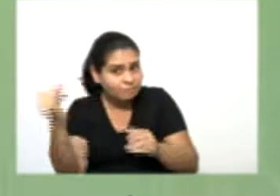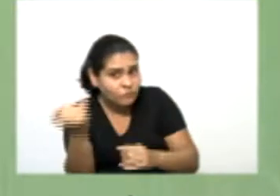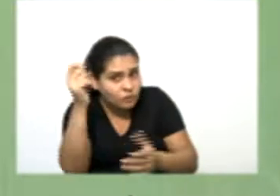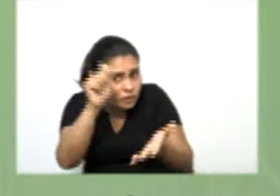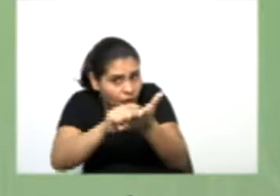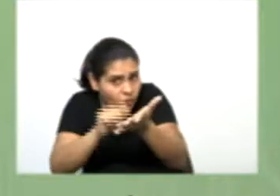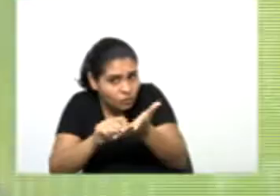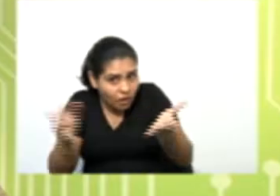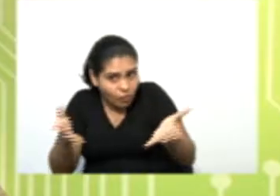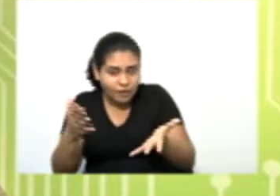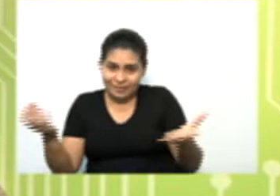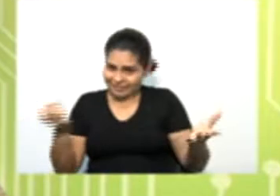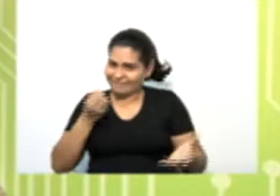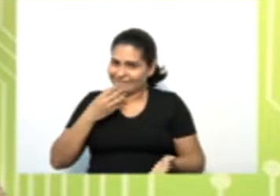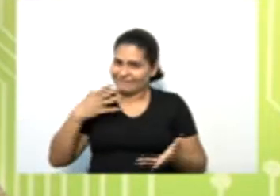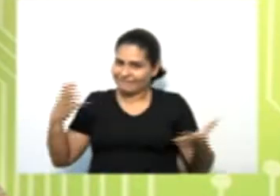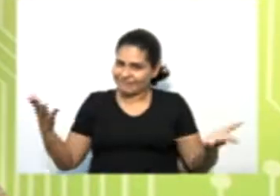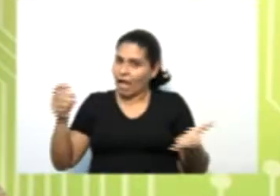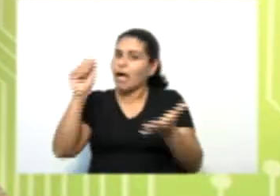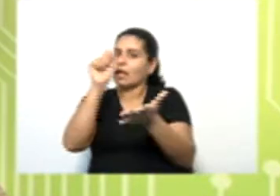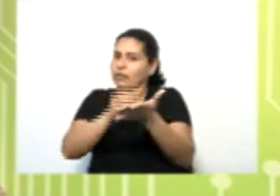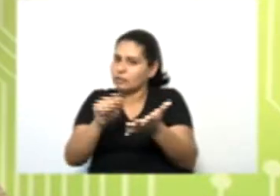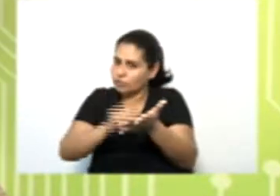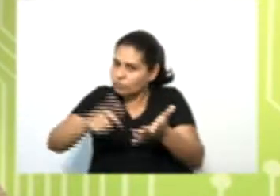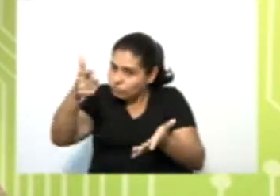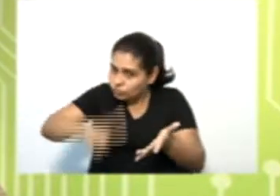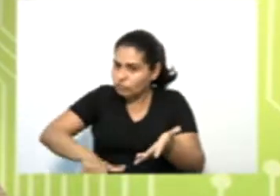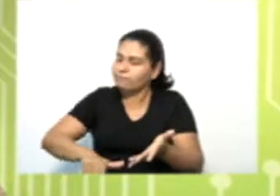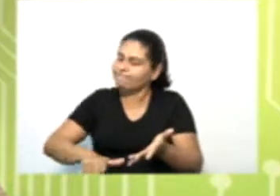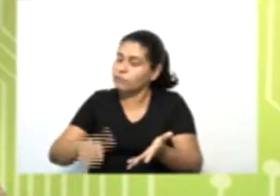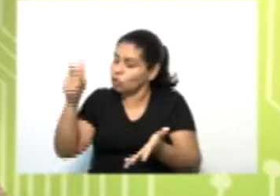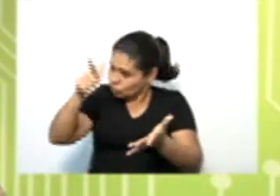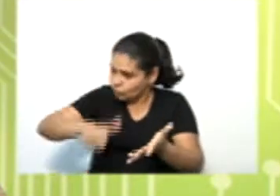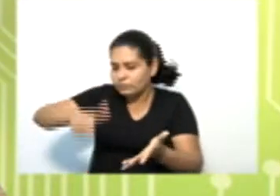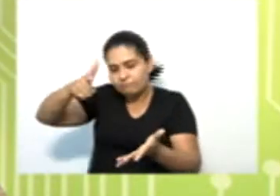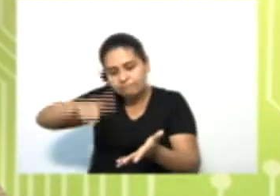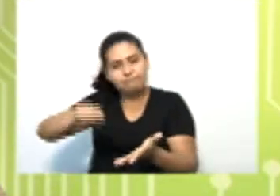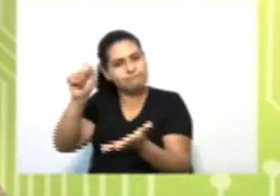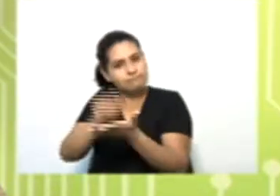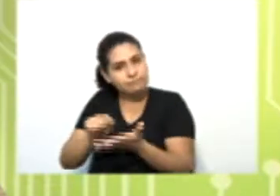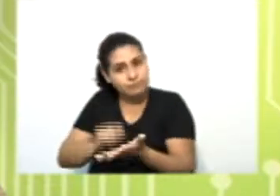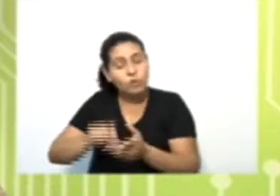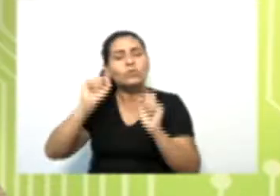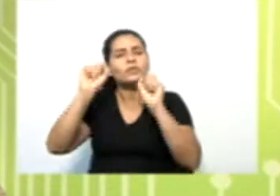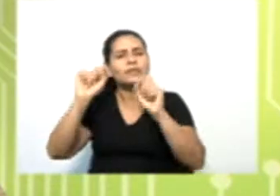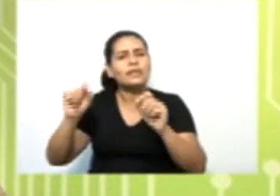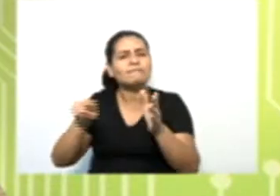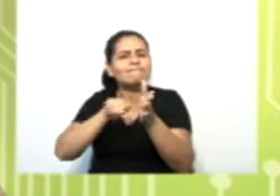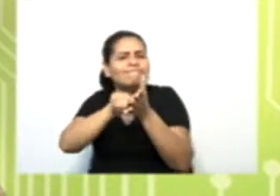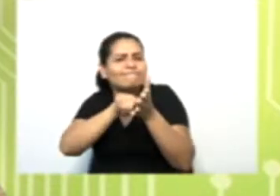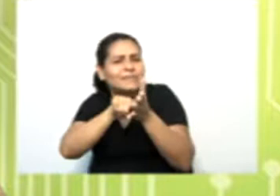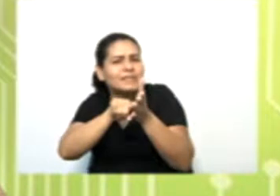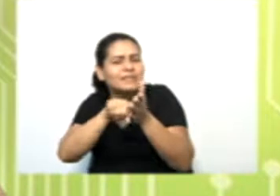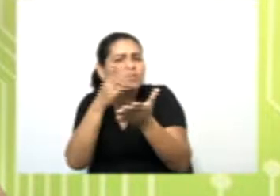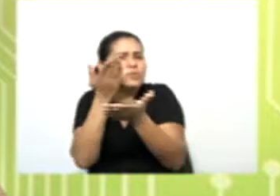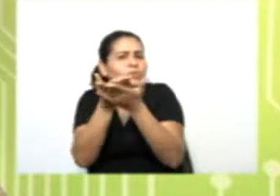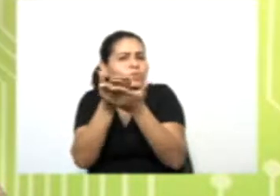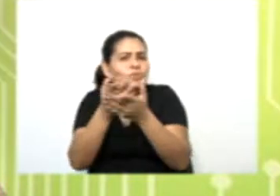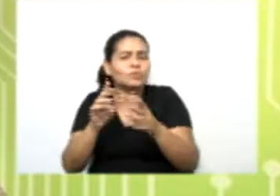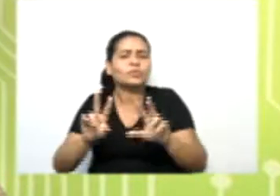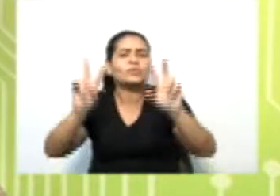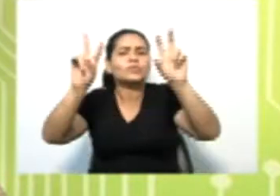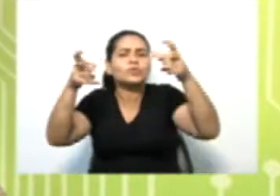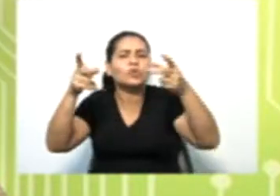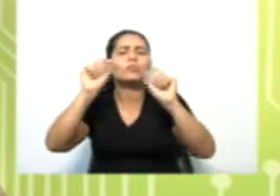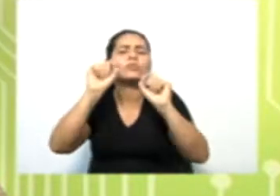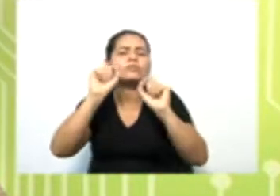bem interessante, já começamos bem, não é? Tem que anotar de novo, professor? Tem que anotar de novo. Anota um estudo muito legal. O nome